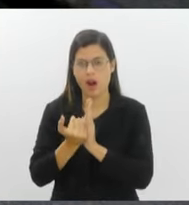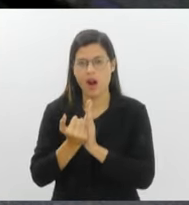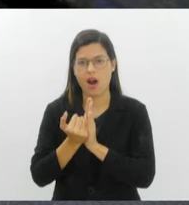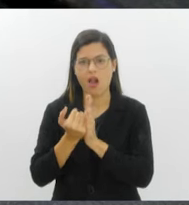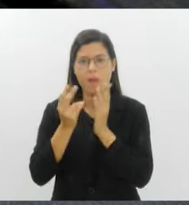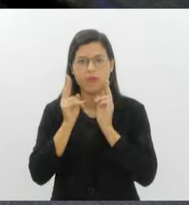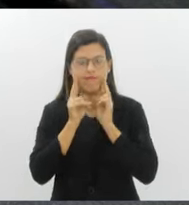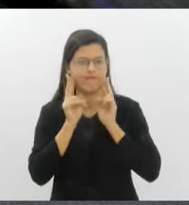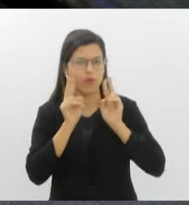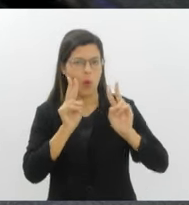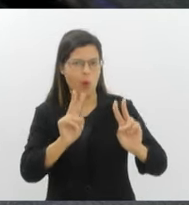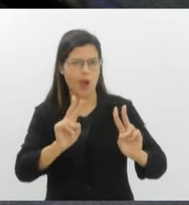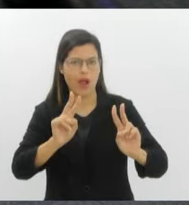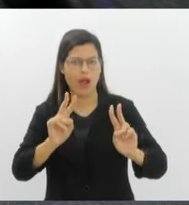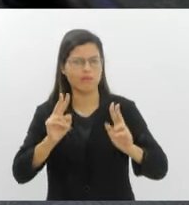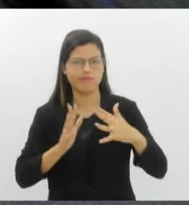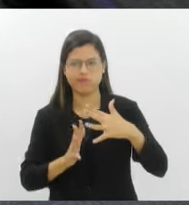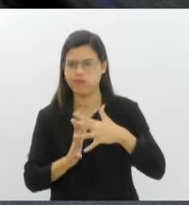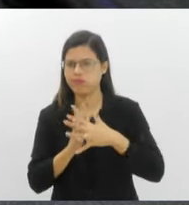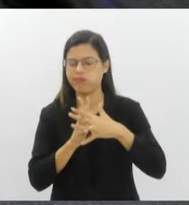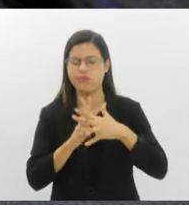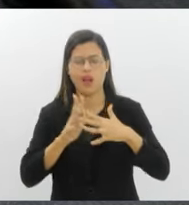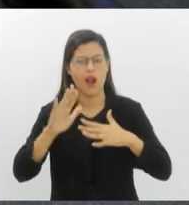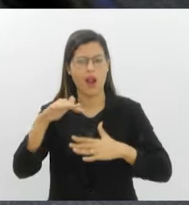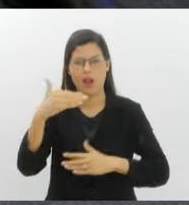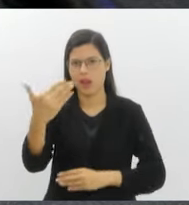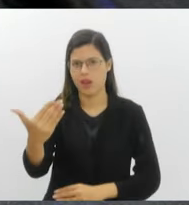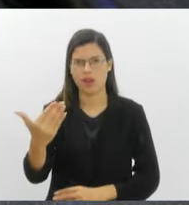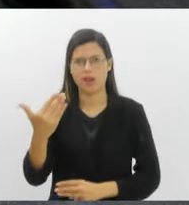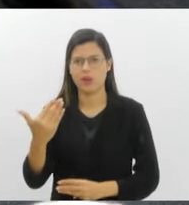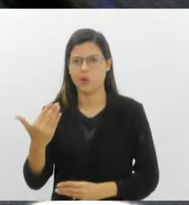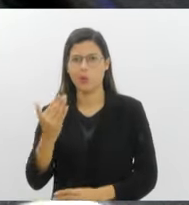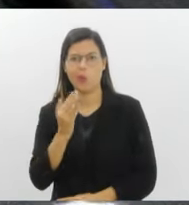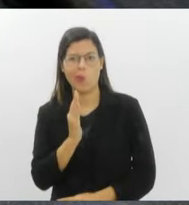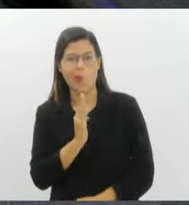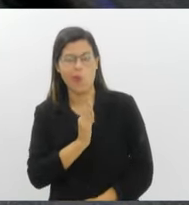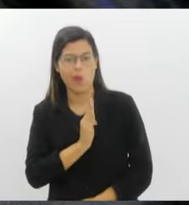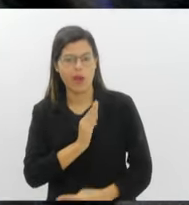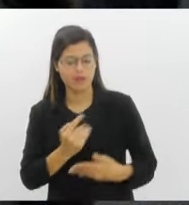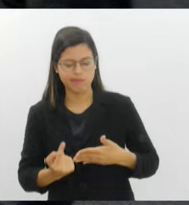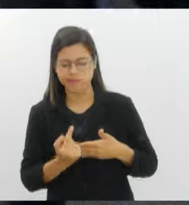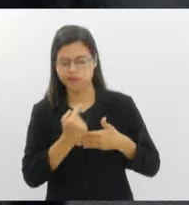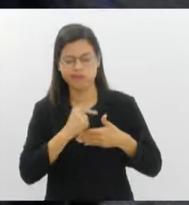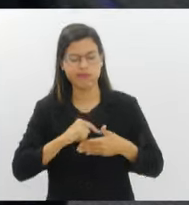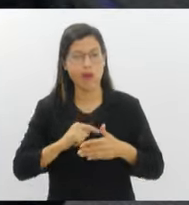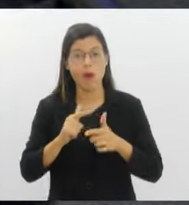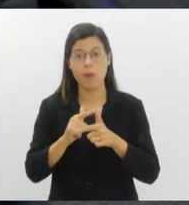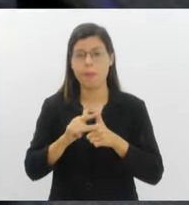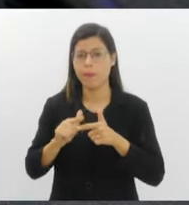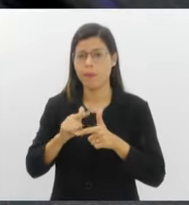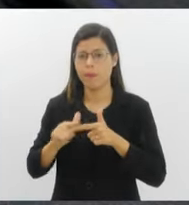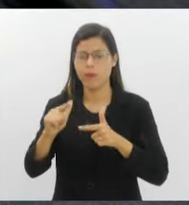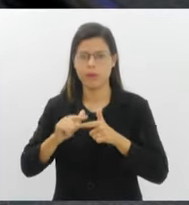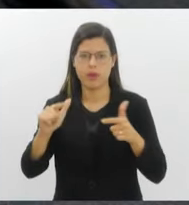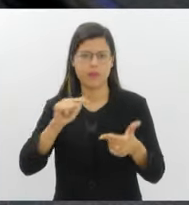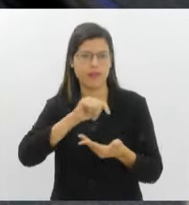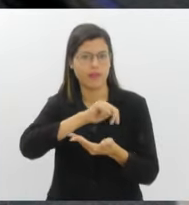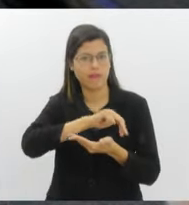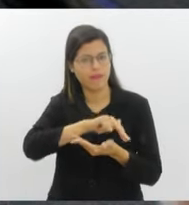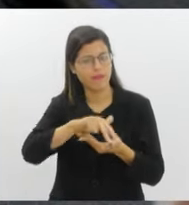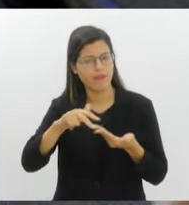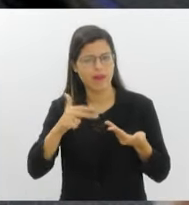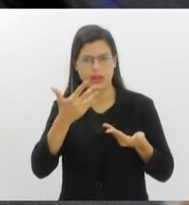além dos olhos físicos, enxergar com o coração o problema que tantas e tantas